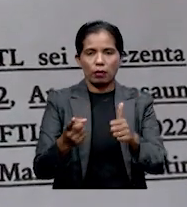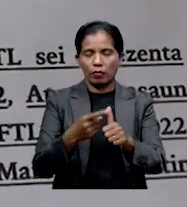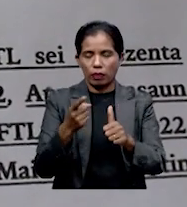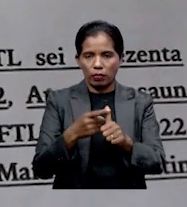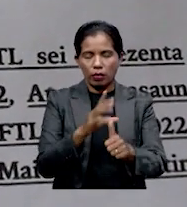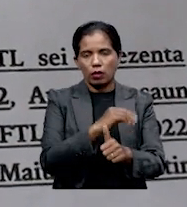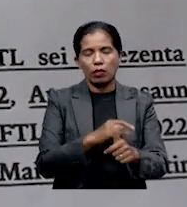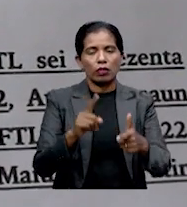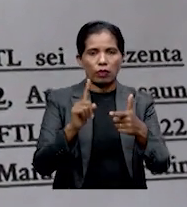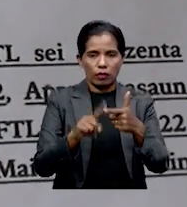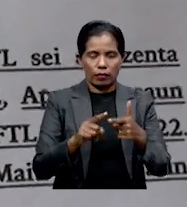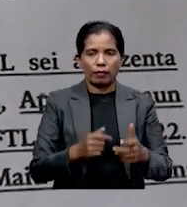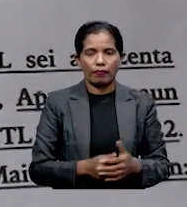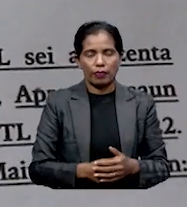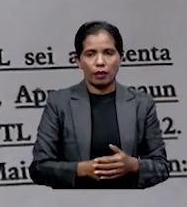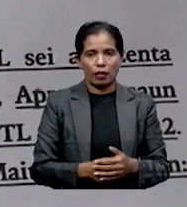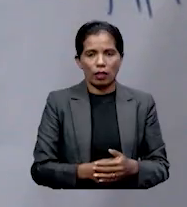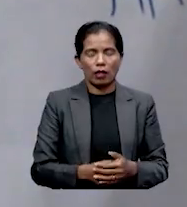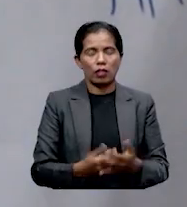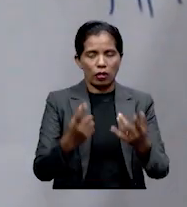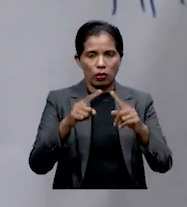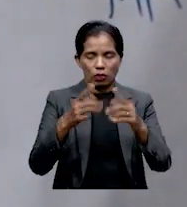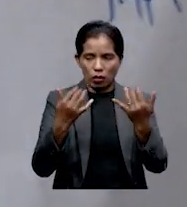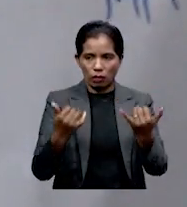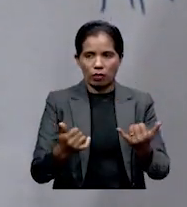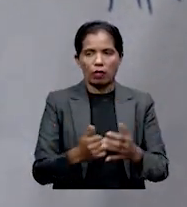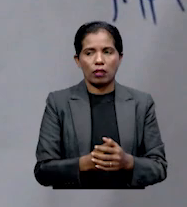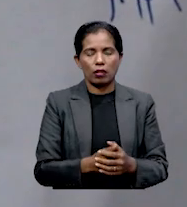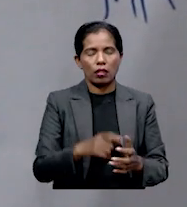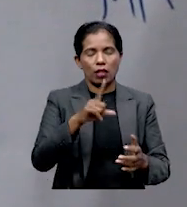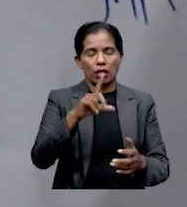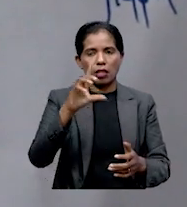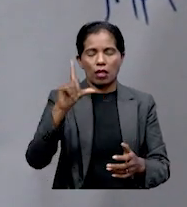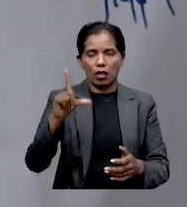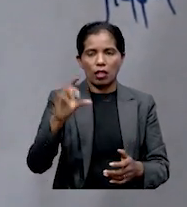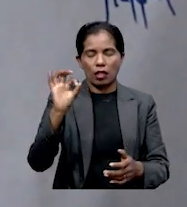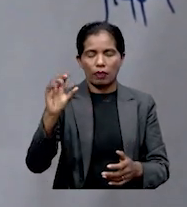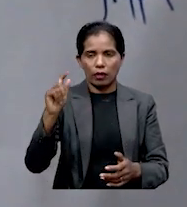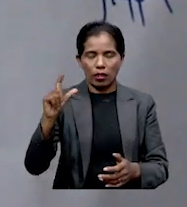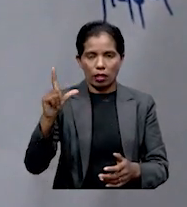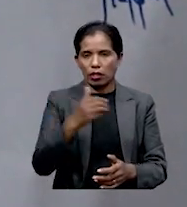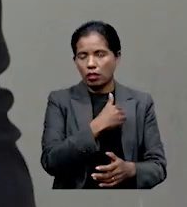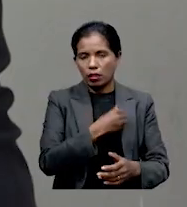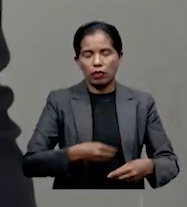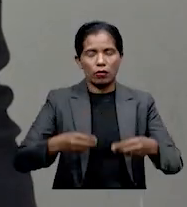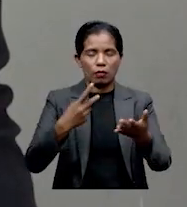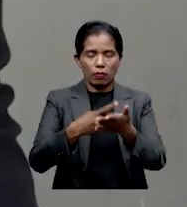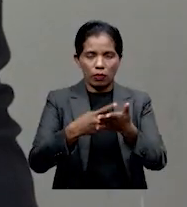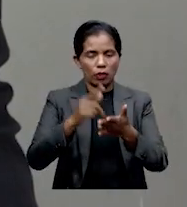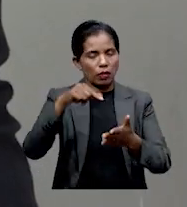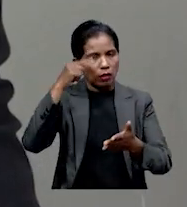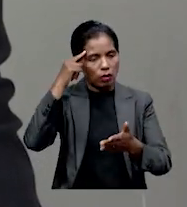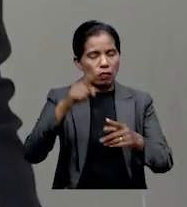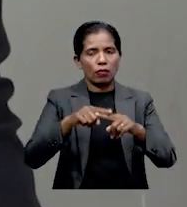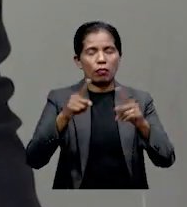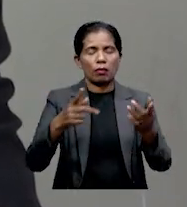no segundo divisão. Tanto ida ne mak to oras ne dadau LFTL sedau submete proposta ba iha governo, mai ba proposta